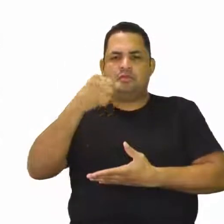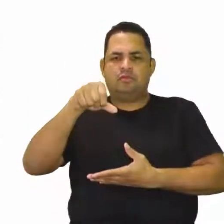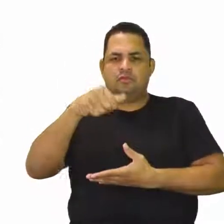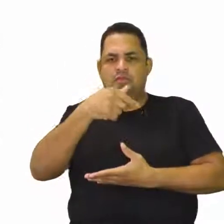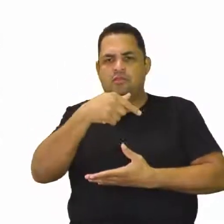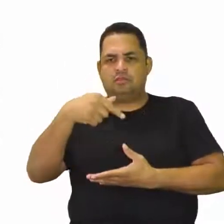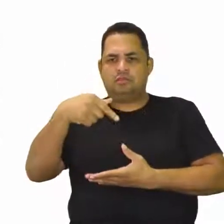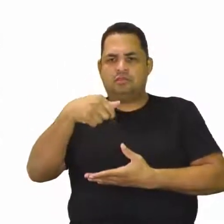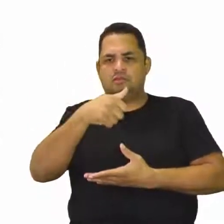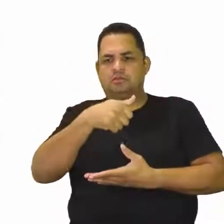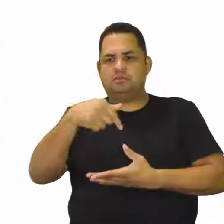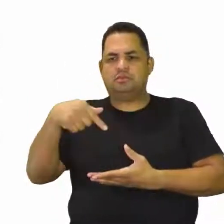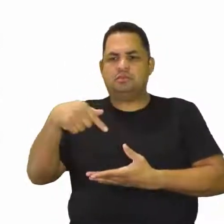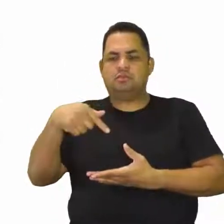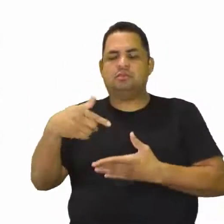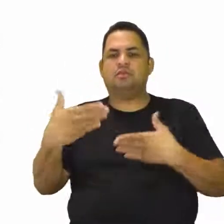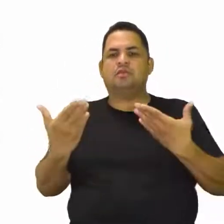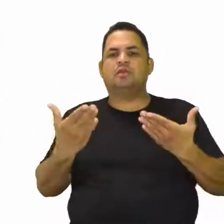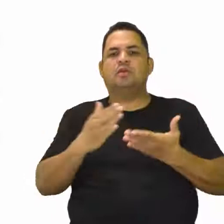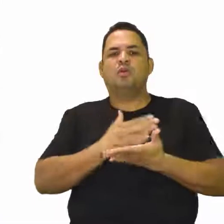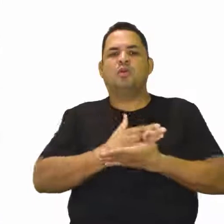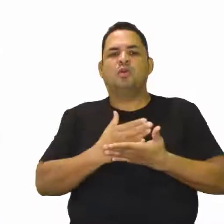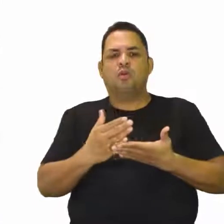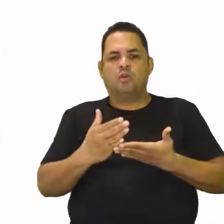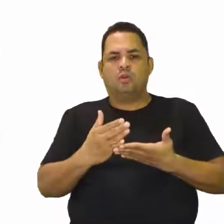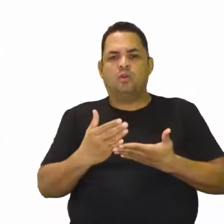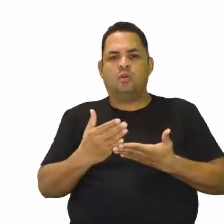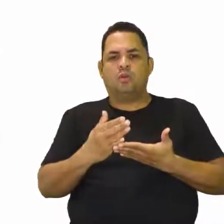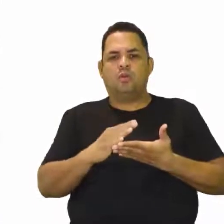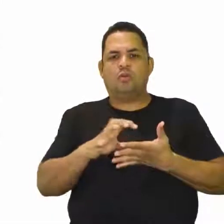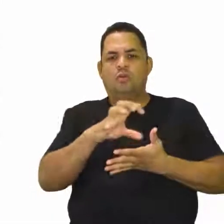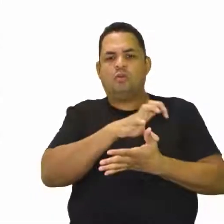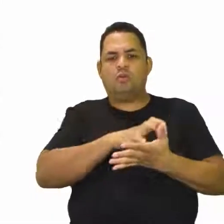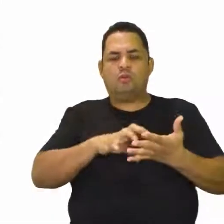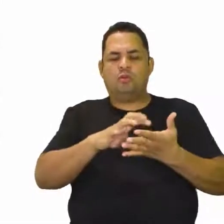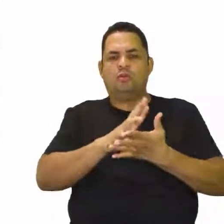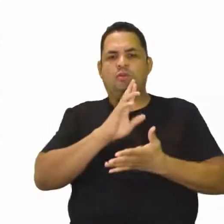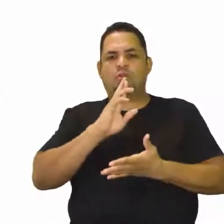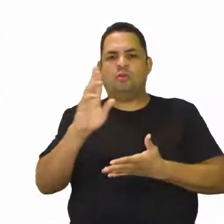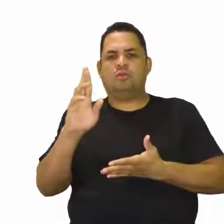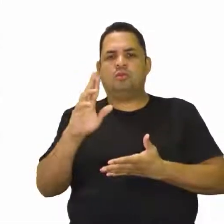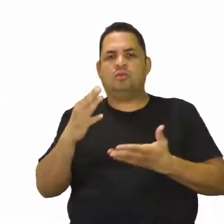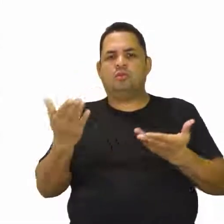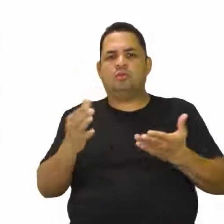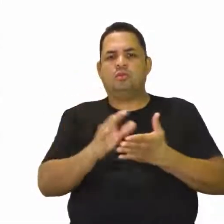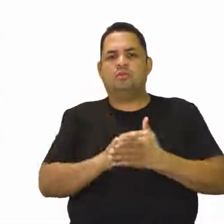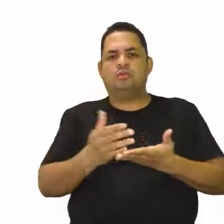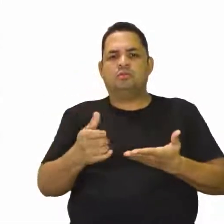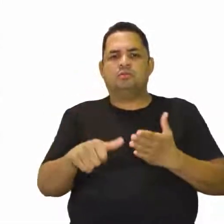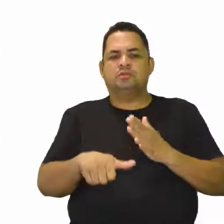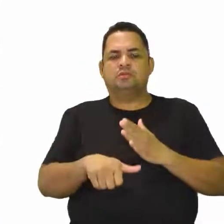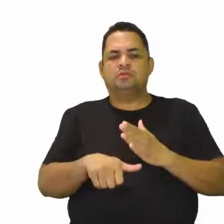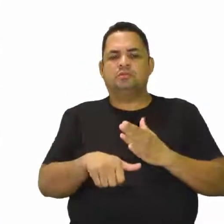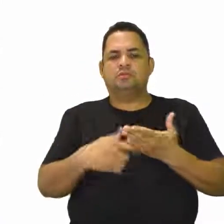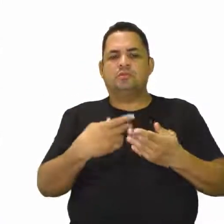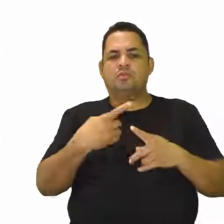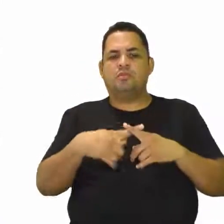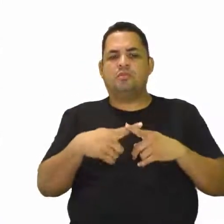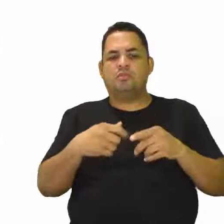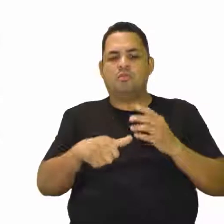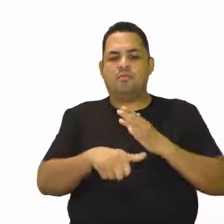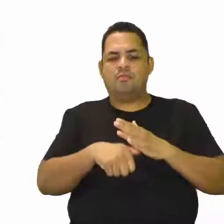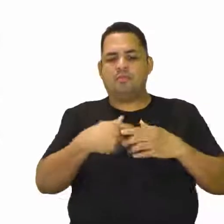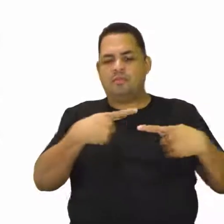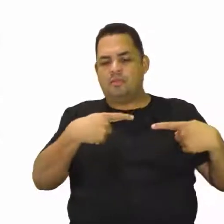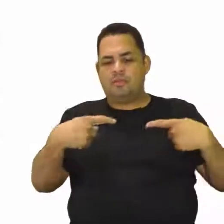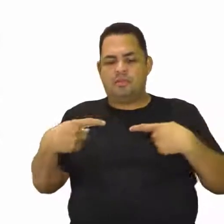1917, quando começa aí a Revolução Russa, que a Primeira Guerra Mundial vai até 18, e os russos